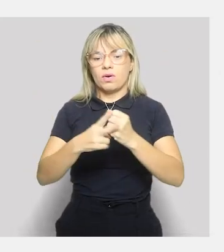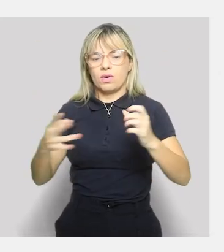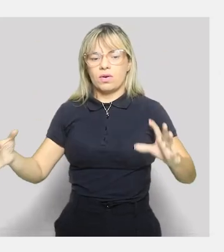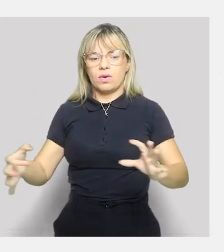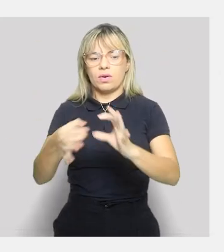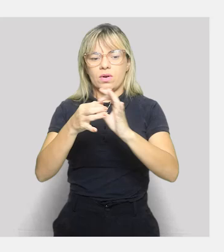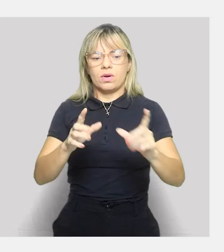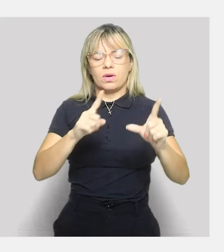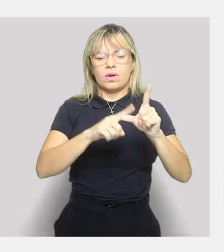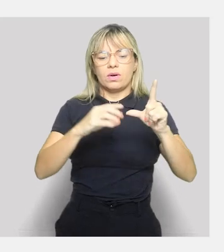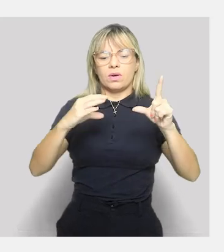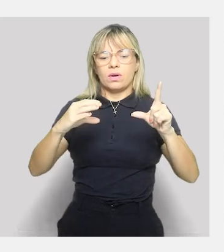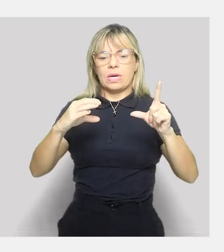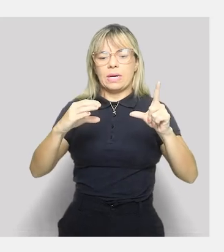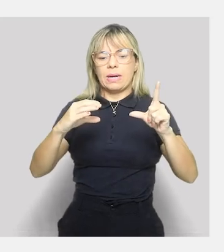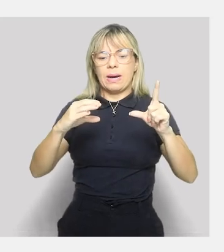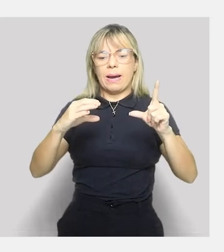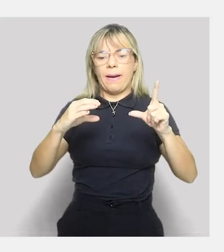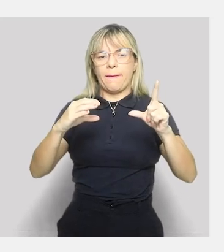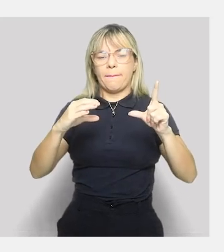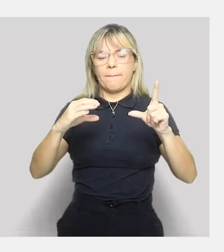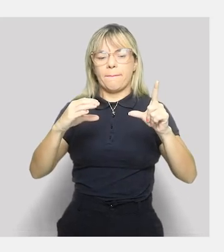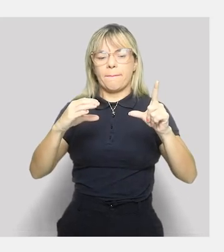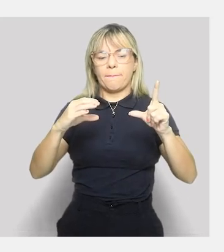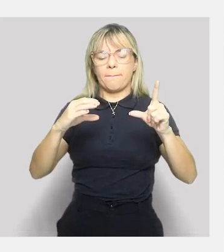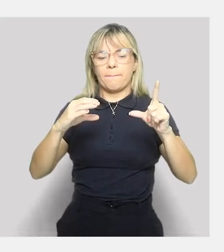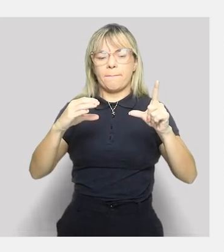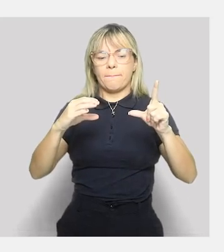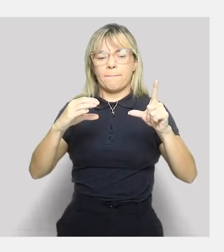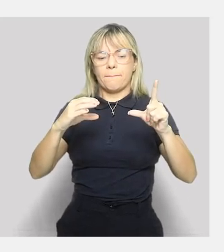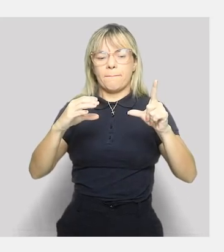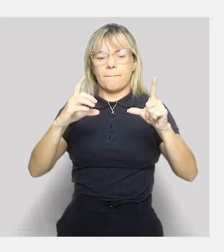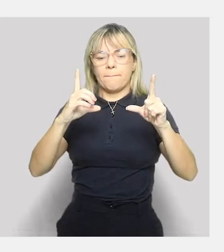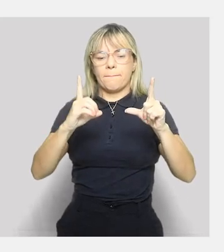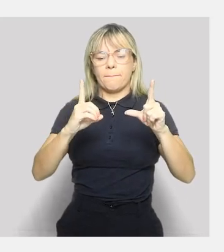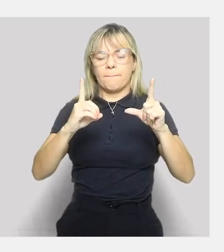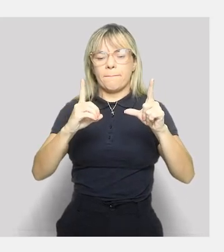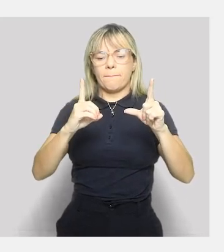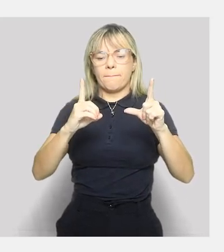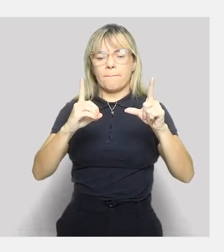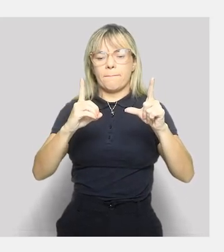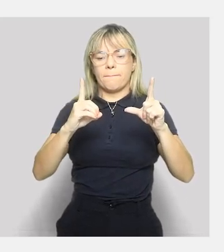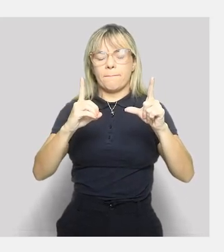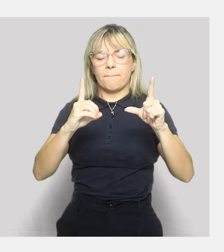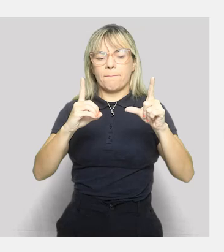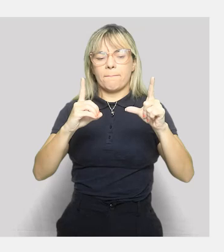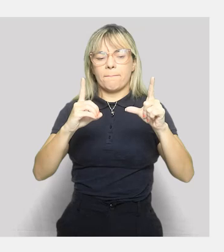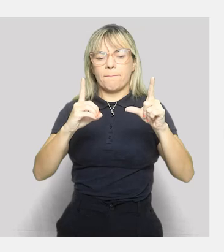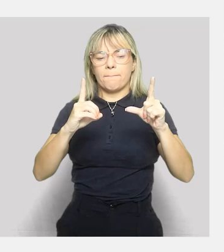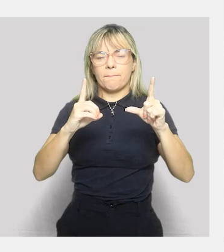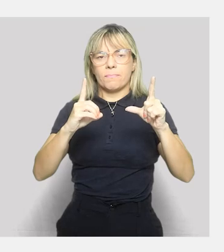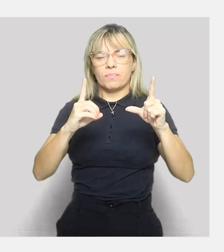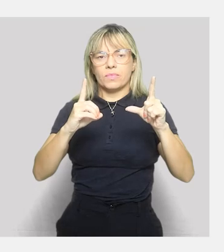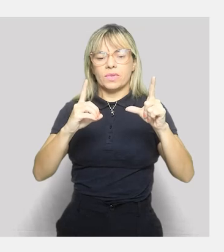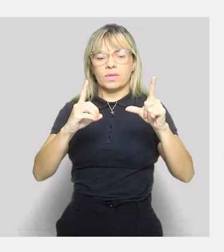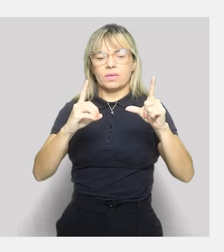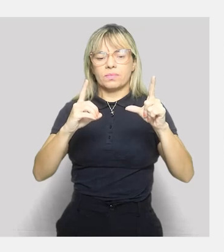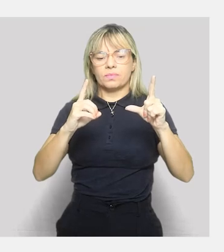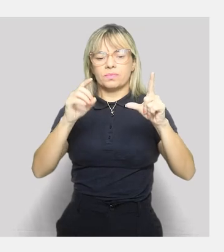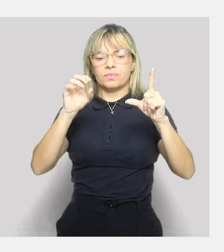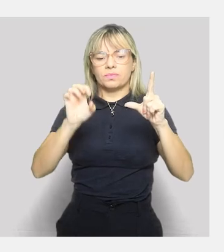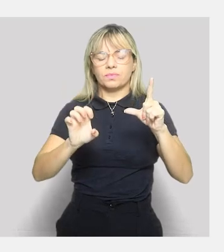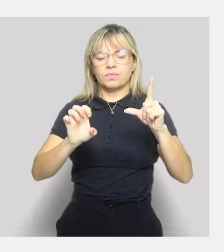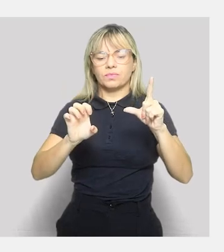Aquelas pessoas precisam bastante do nosso apoio. A letra D diz assim, no próximo fim de semana viajaremos para São Paulo. E a letra E,